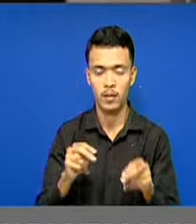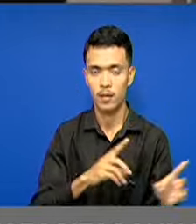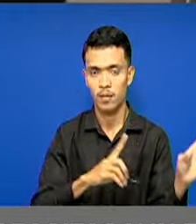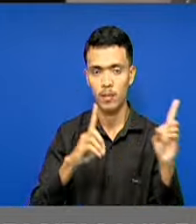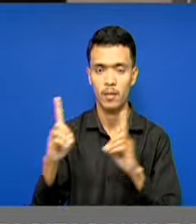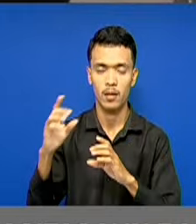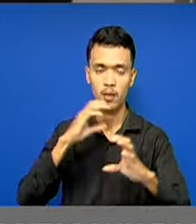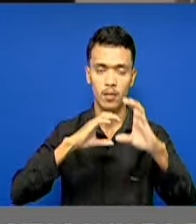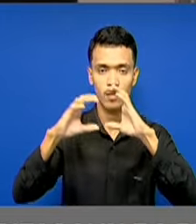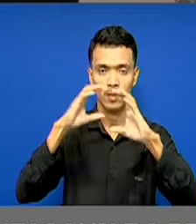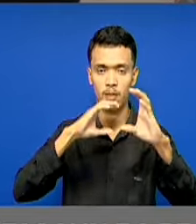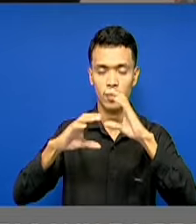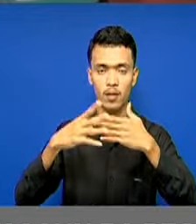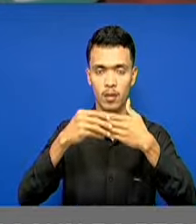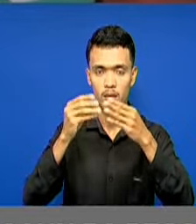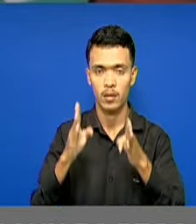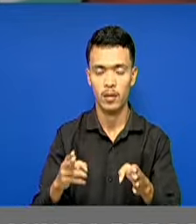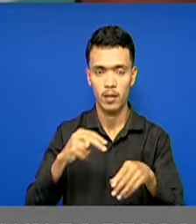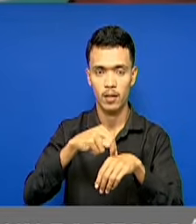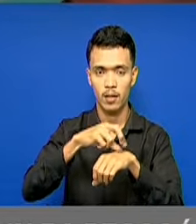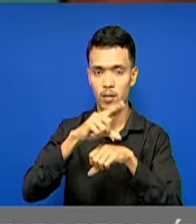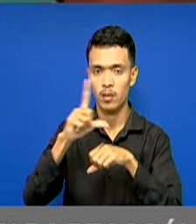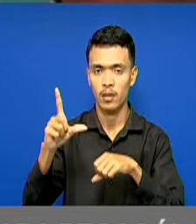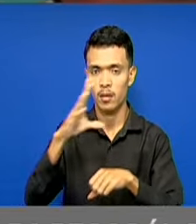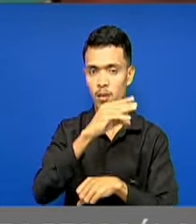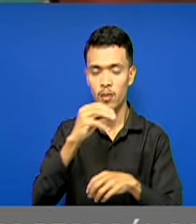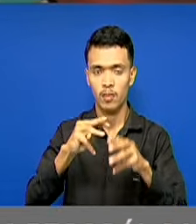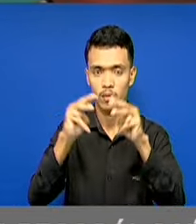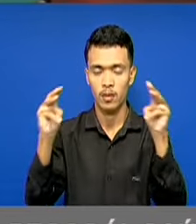comunicação entre a autoridade nacional no municipal. Rússia Aileu Tomé Fernandes certa dele.